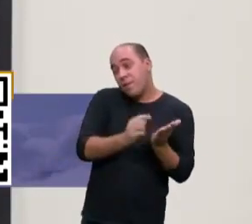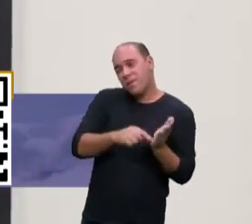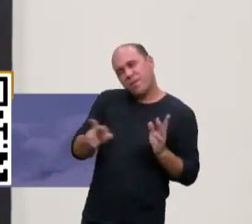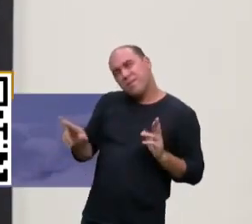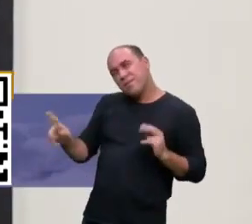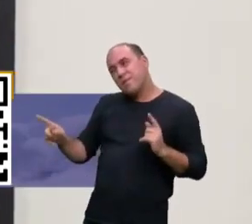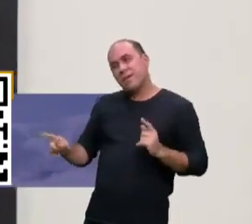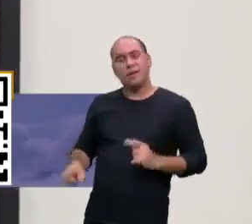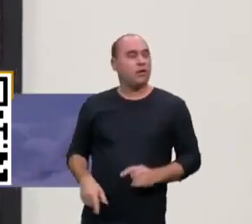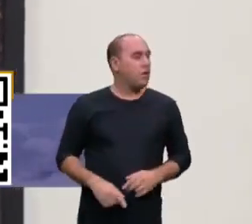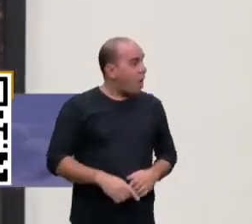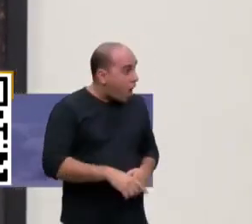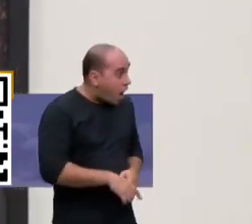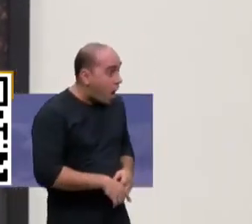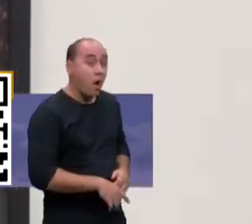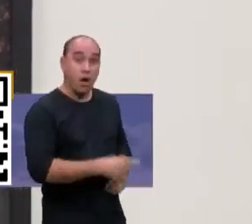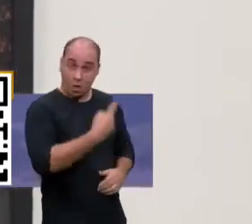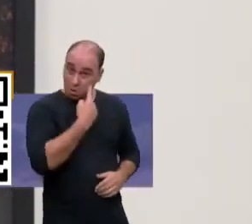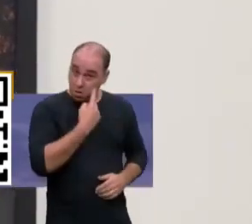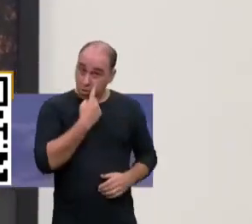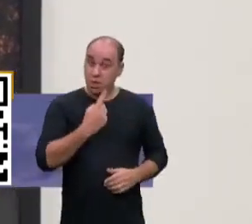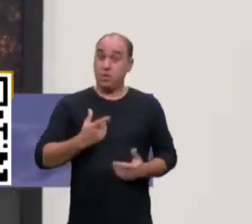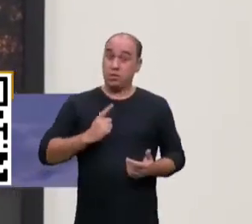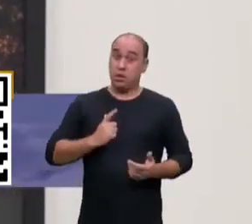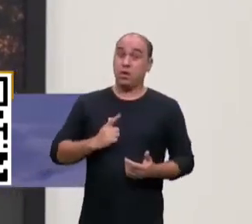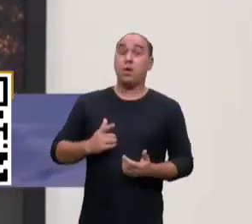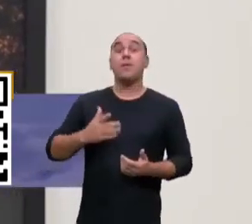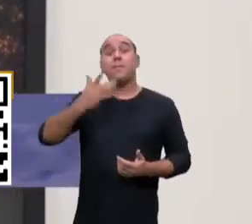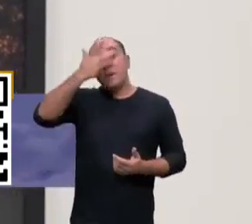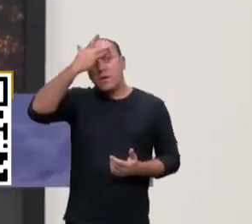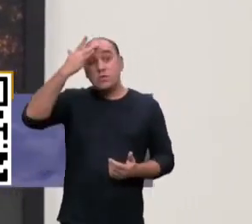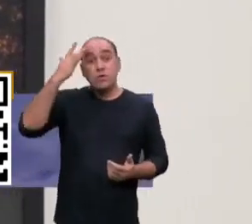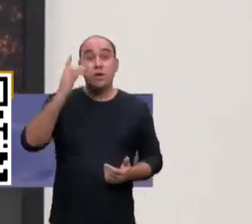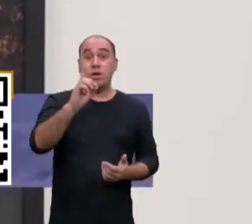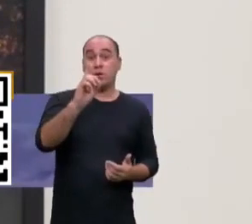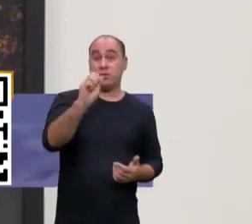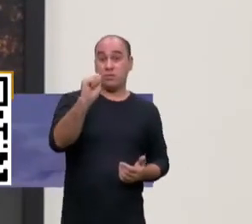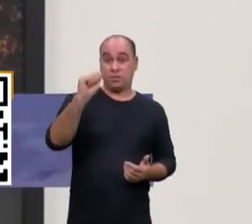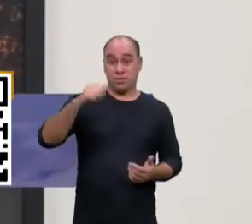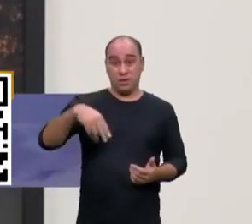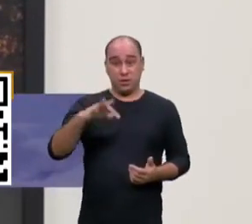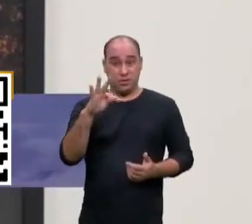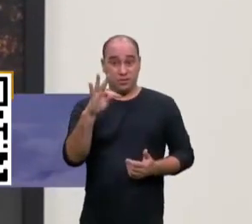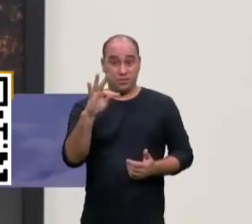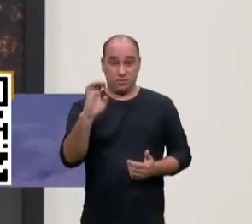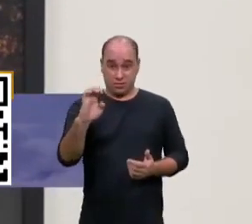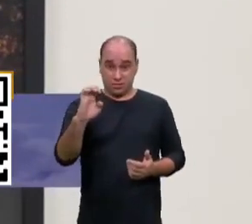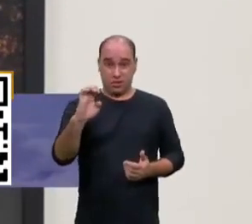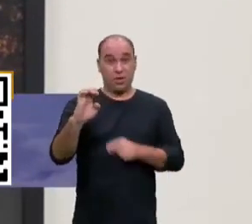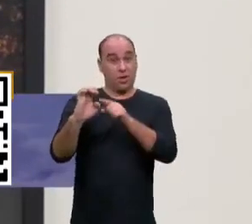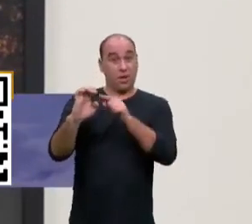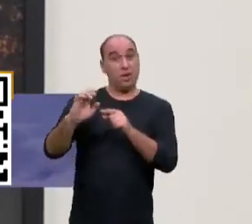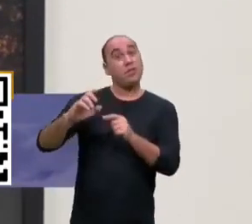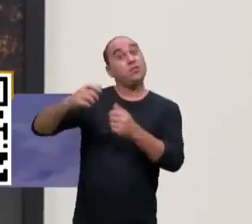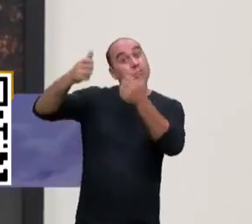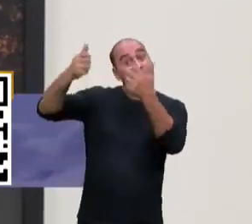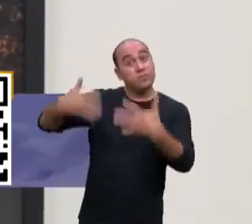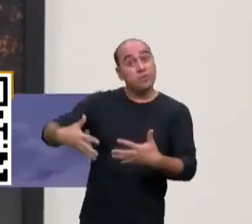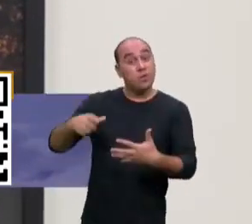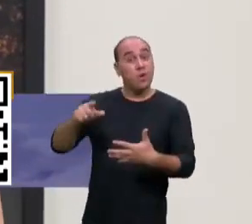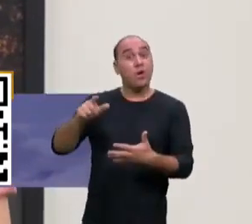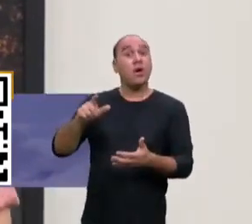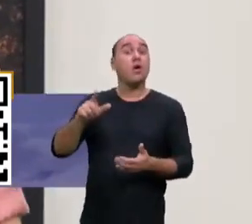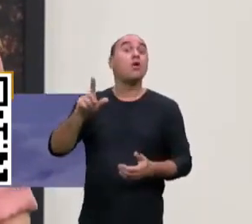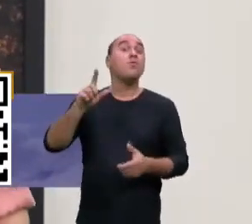essa é uma representação do Inferno de diferentes autores inclusive um bem conhecido Dante Alighieri que escreveu o livro A Divina